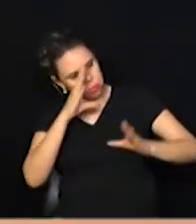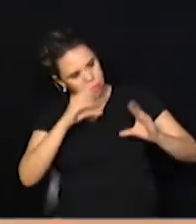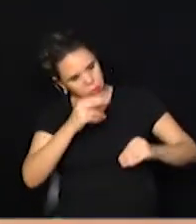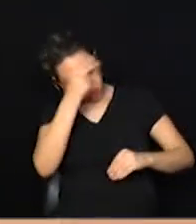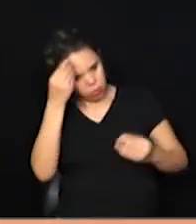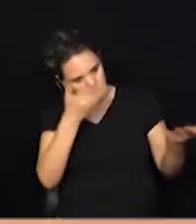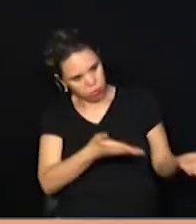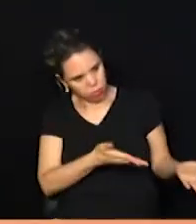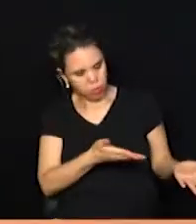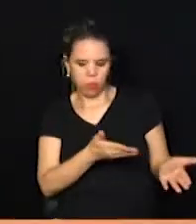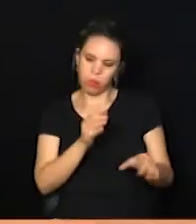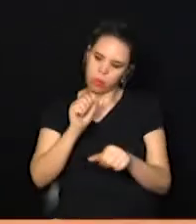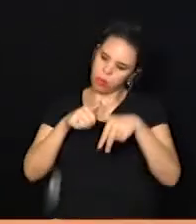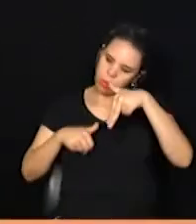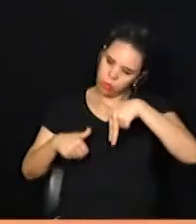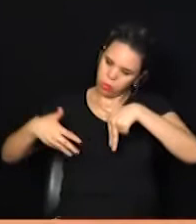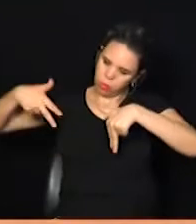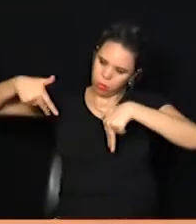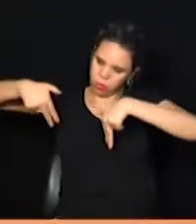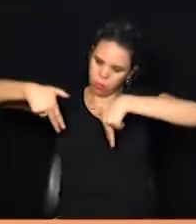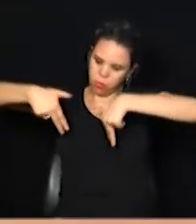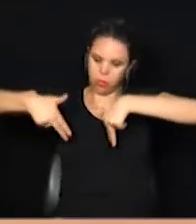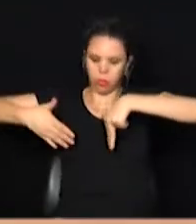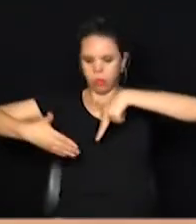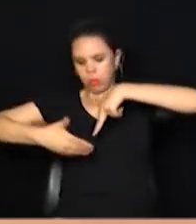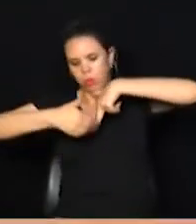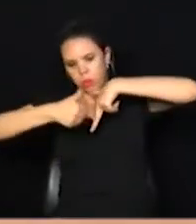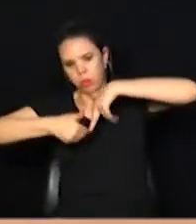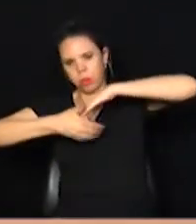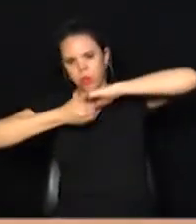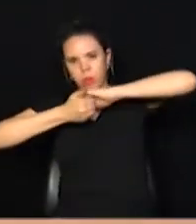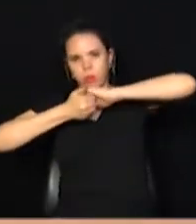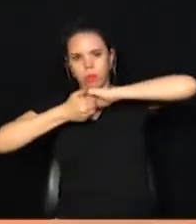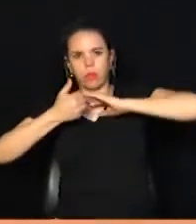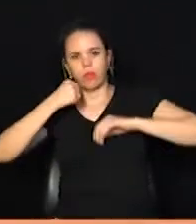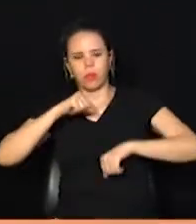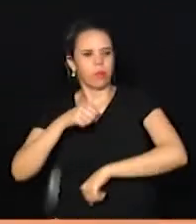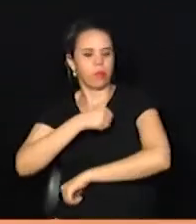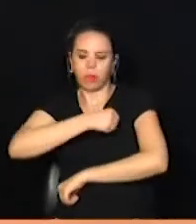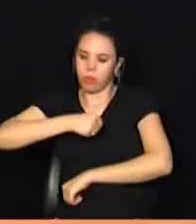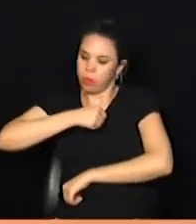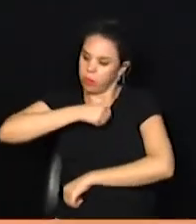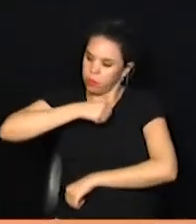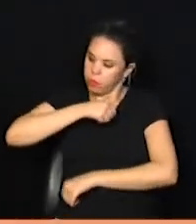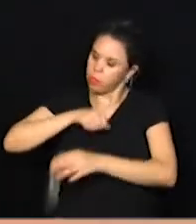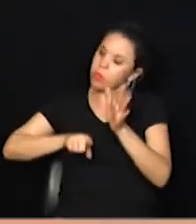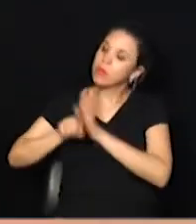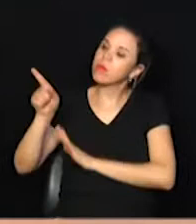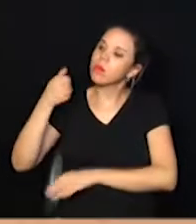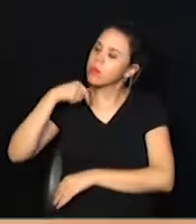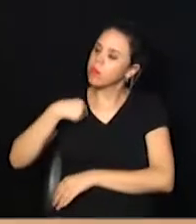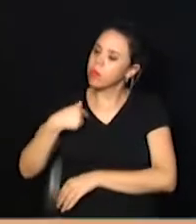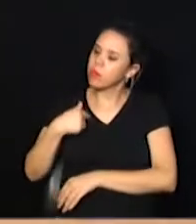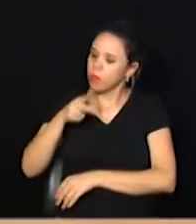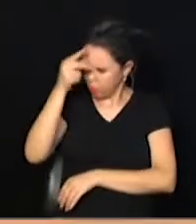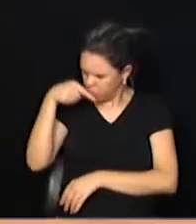prefeito. Ele parou, estendeu a mão para minha mãe, cumprimentou a minha mãe, e minha mãe me cutucou e me perguntou, mas ele é o